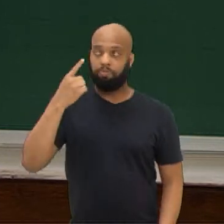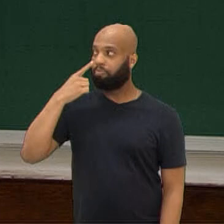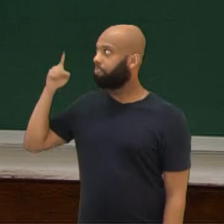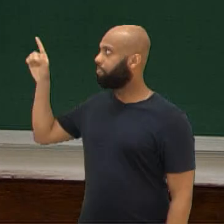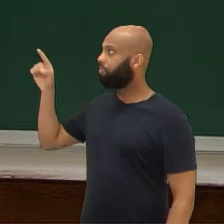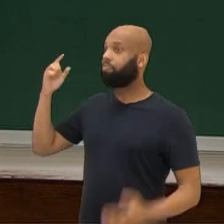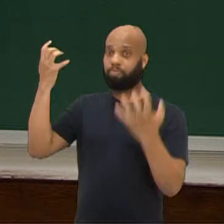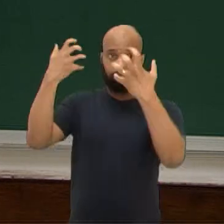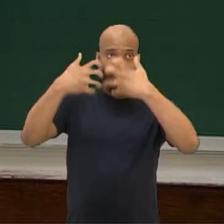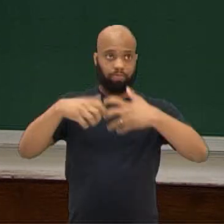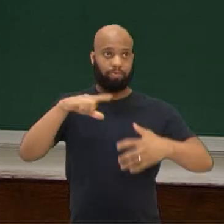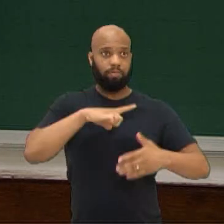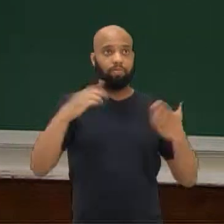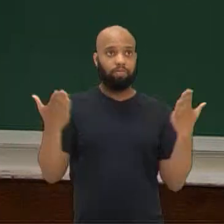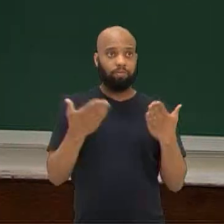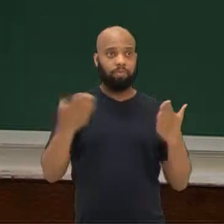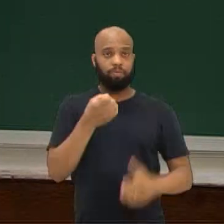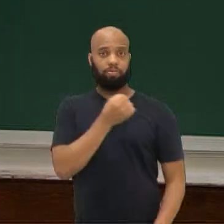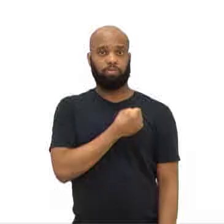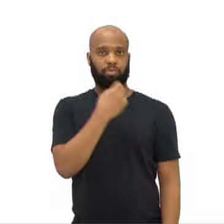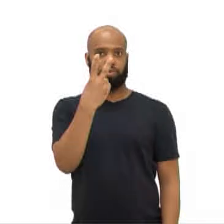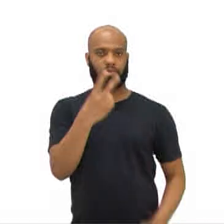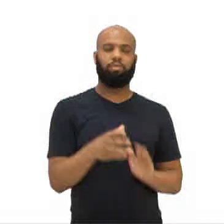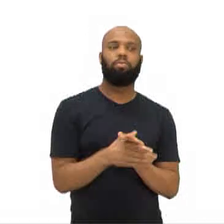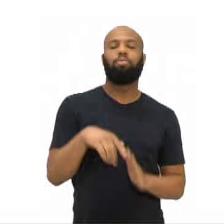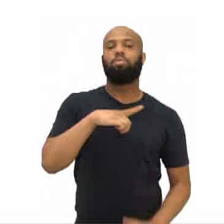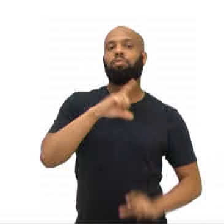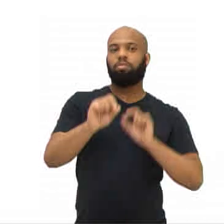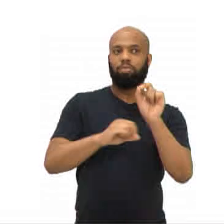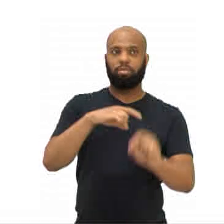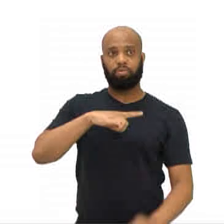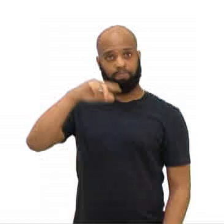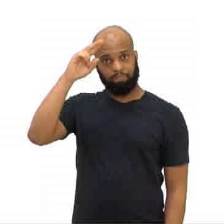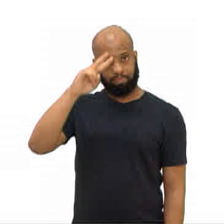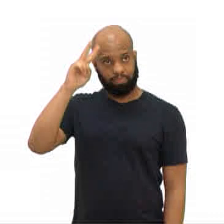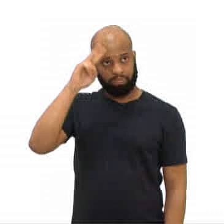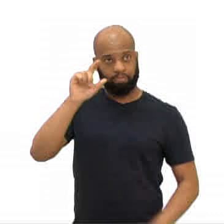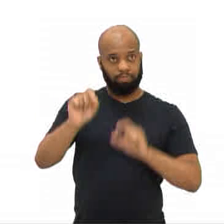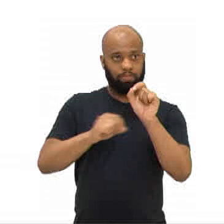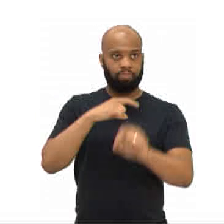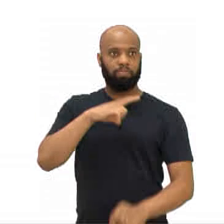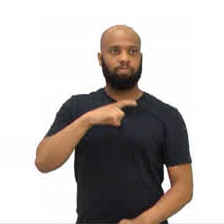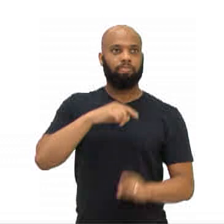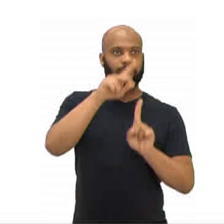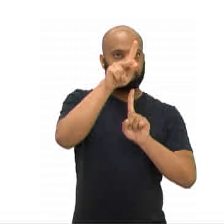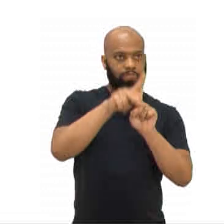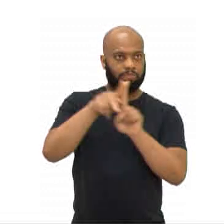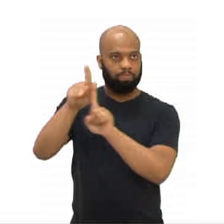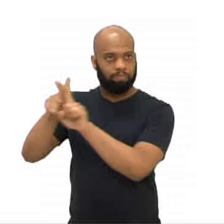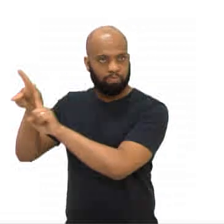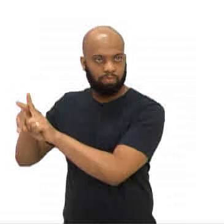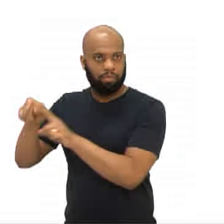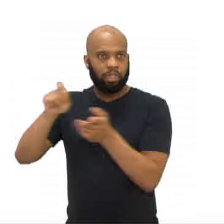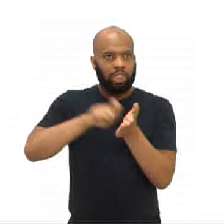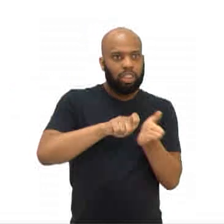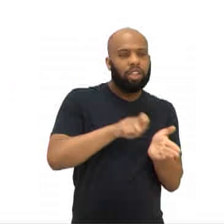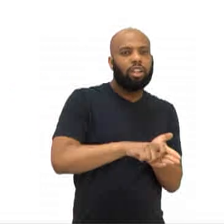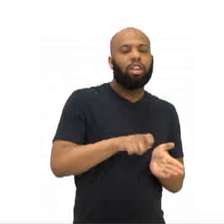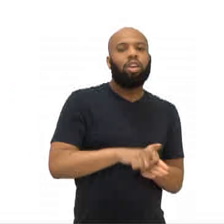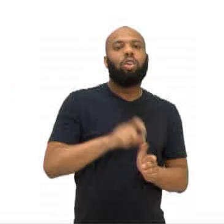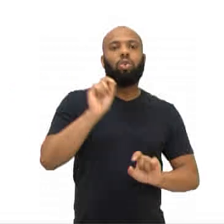esta reflexão que temos lá de número 2. Temos a historieta do personagem Condorito, do escritor